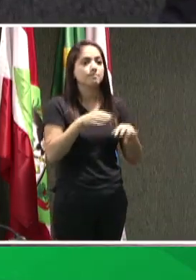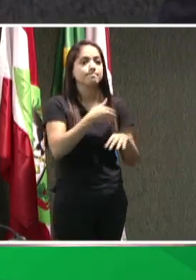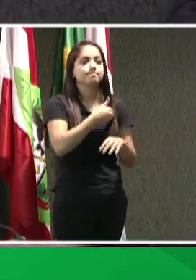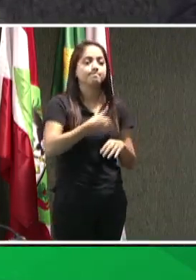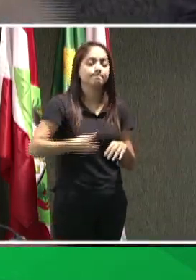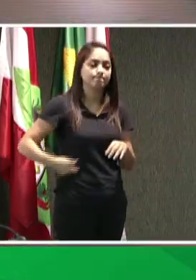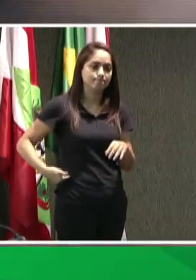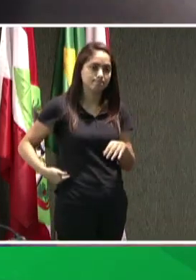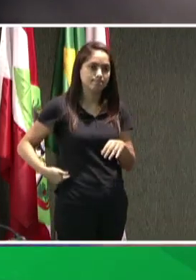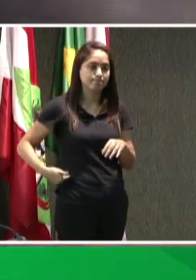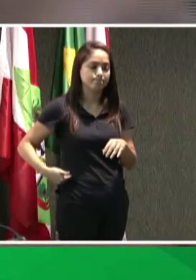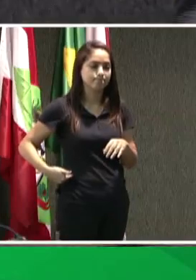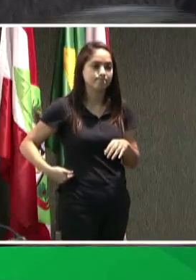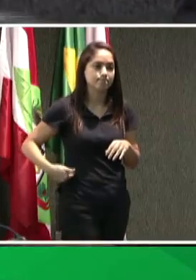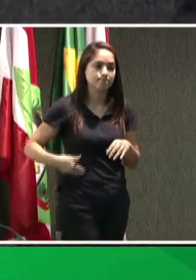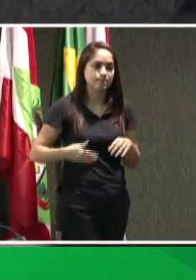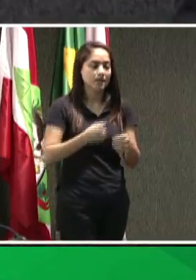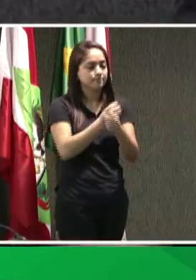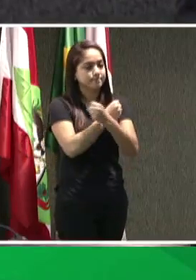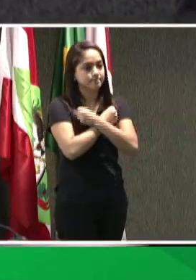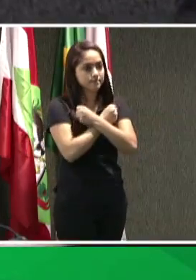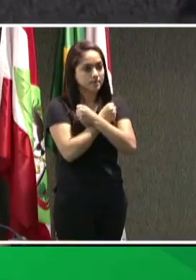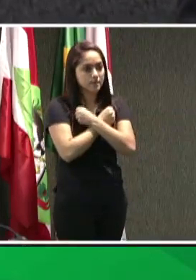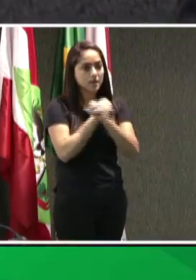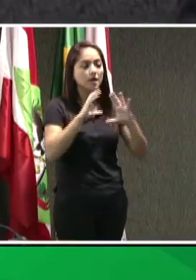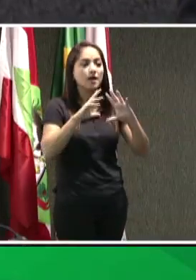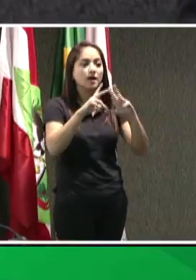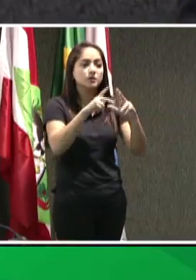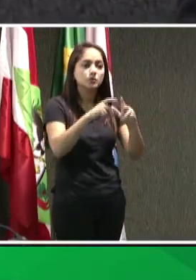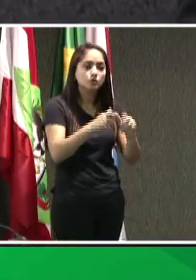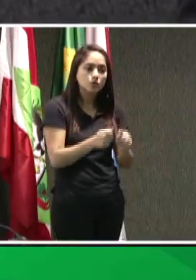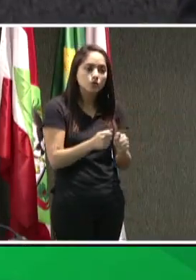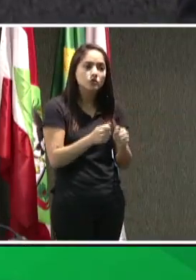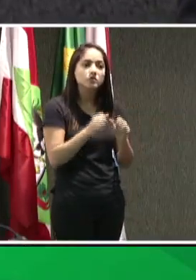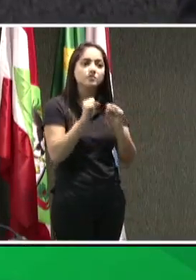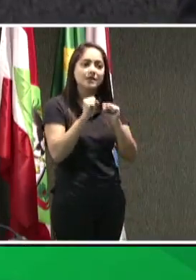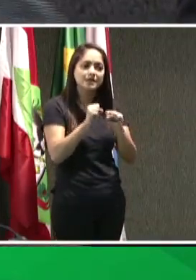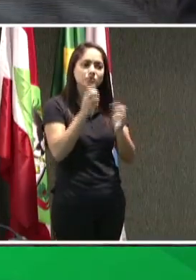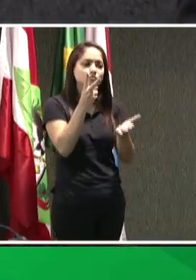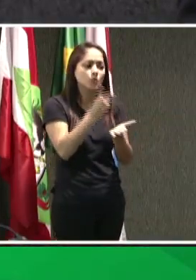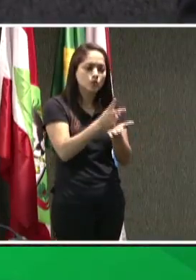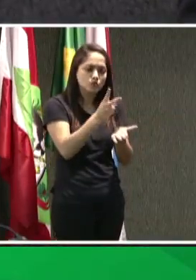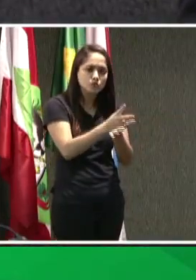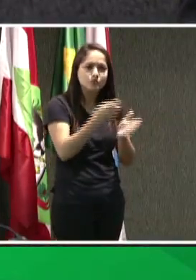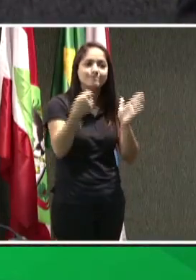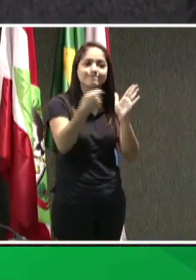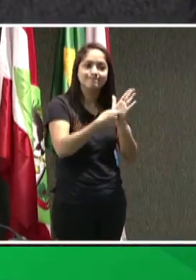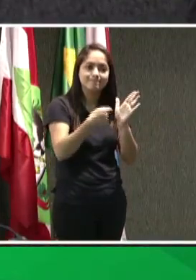pública e deixo um abraço a todos para que possamos continuar